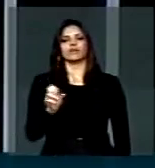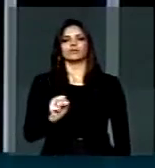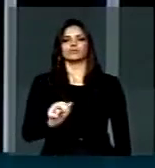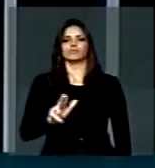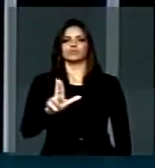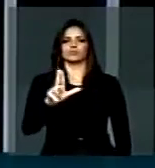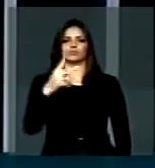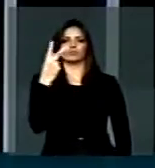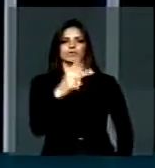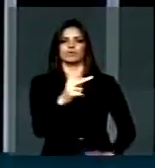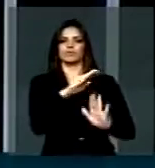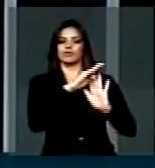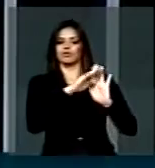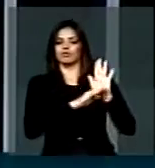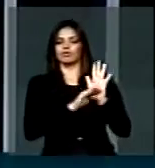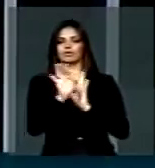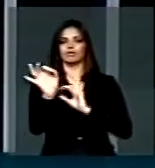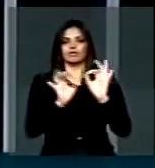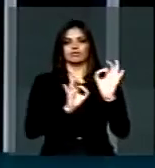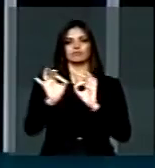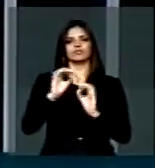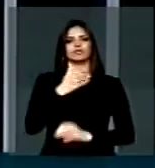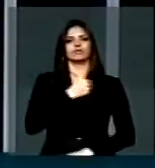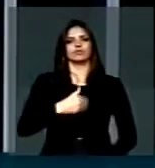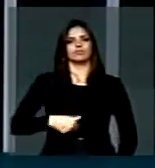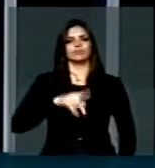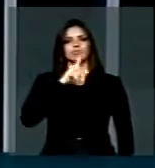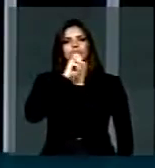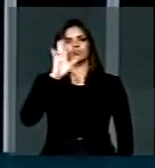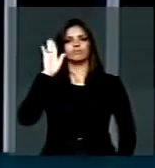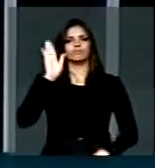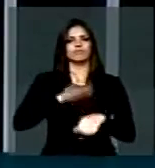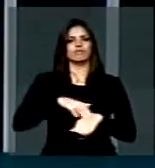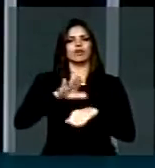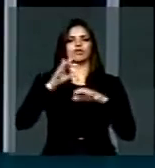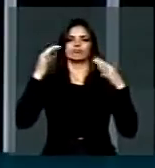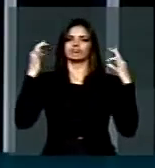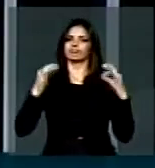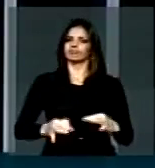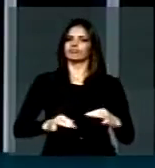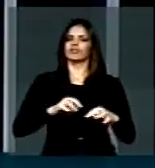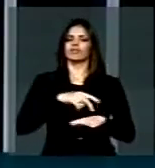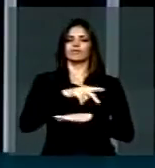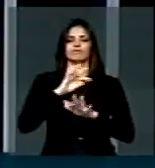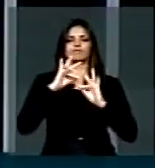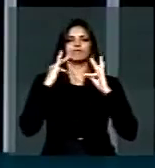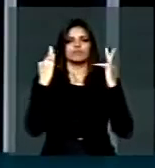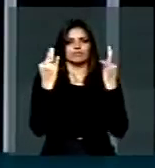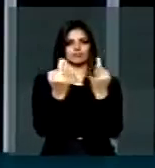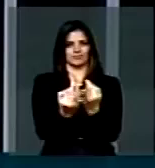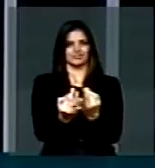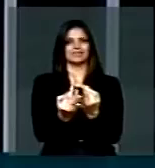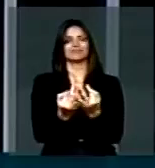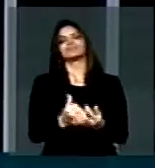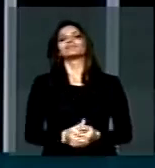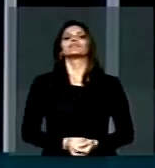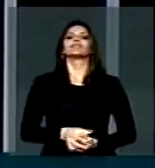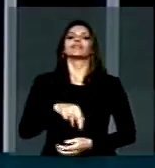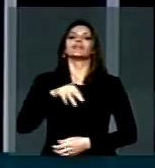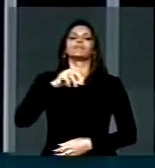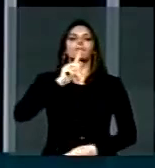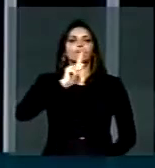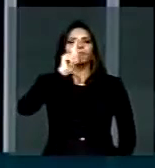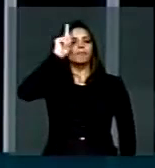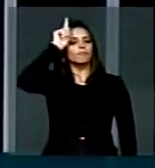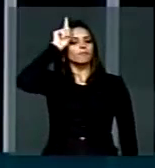Em seu programa de governo, ele prometeu maior dignidade às famílias sul-africanas. Mandela, um líder que